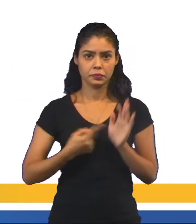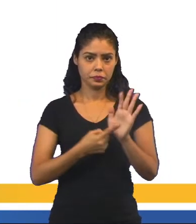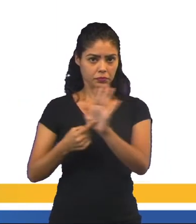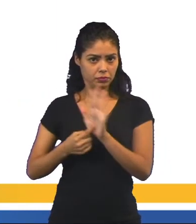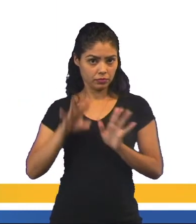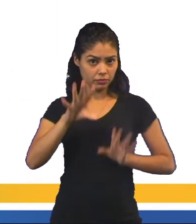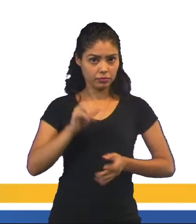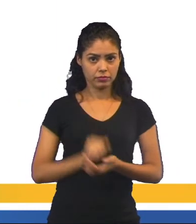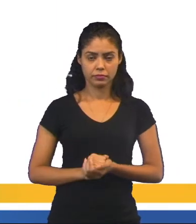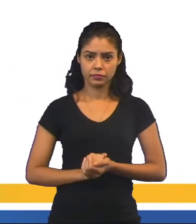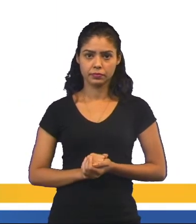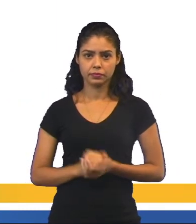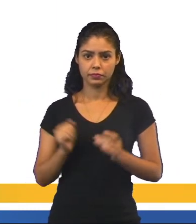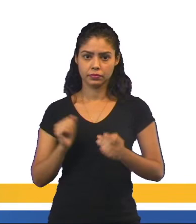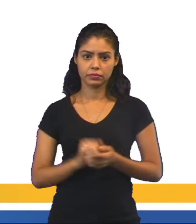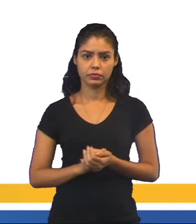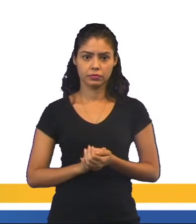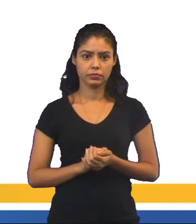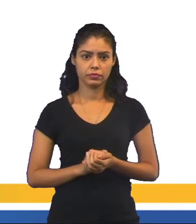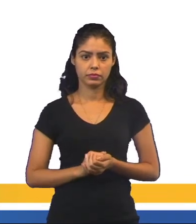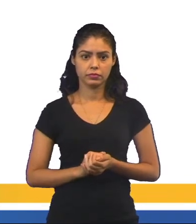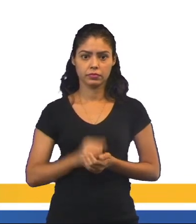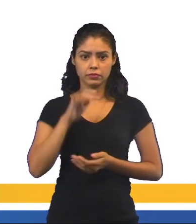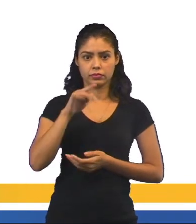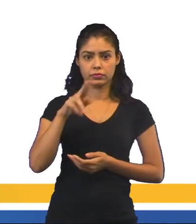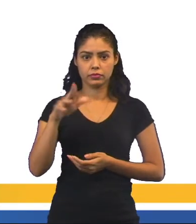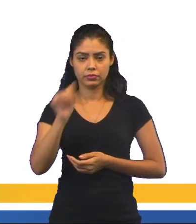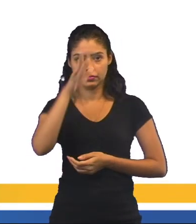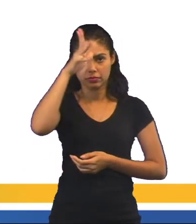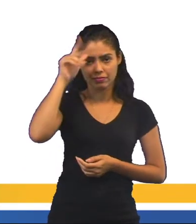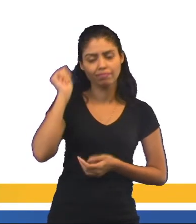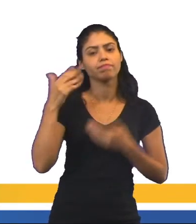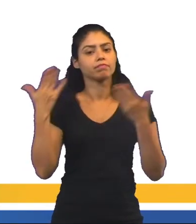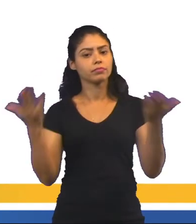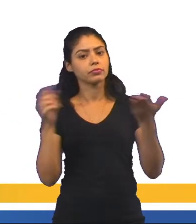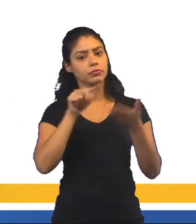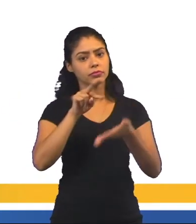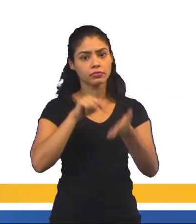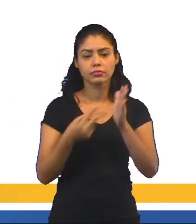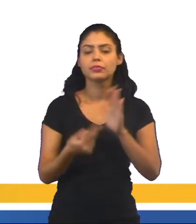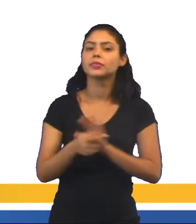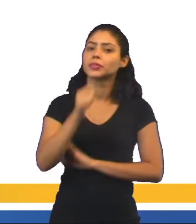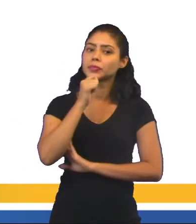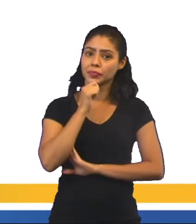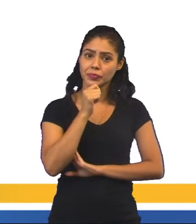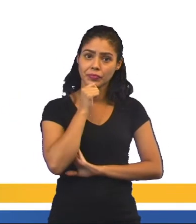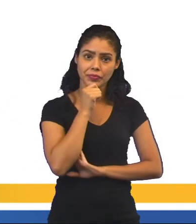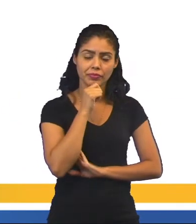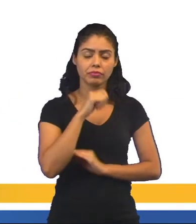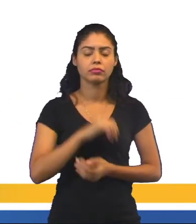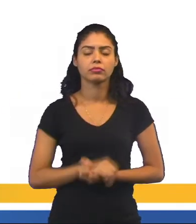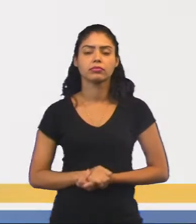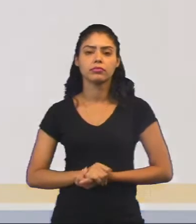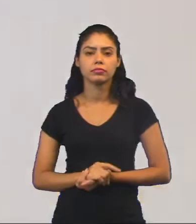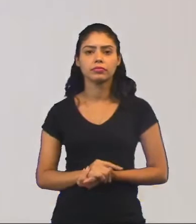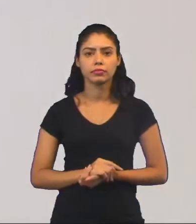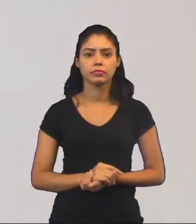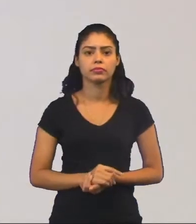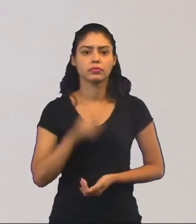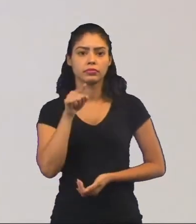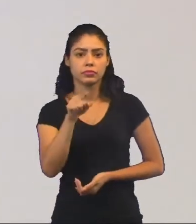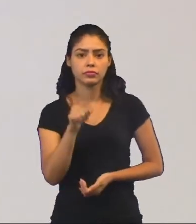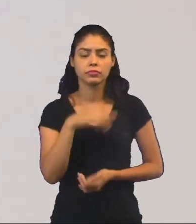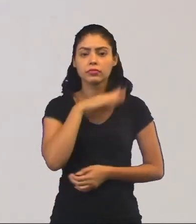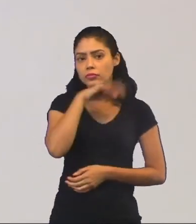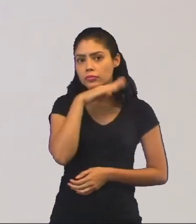aí que no centro está escrito ameaça na Amazônia. Então, além da questão